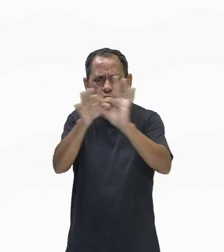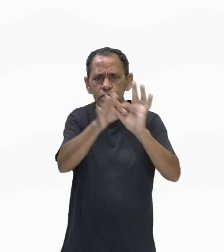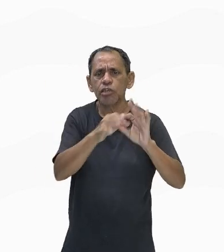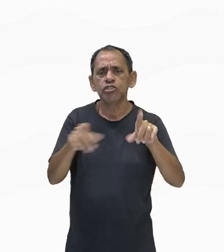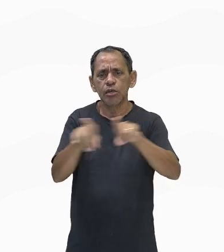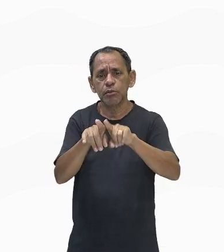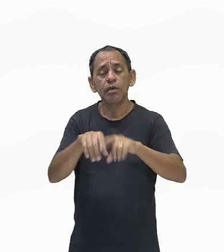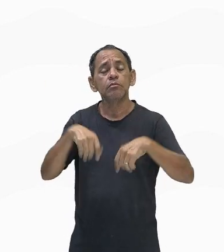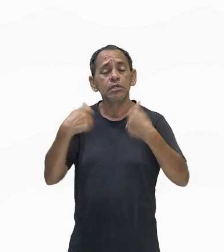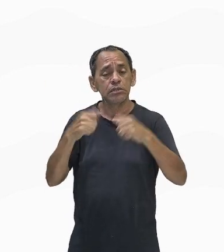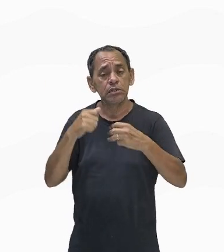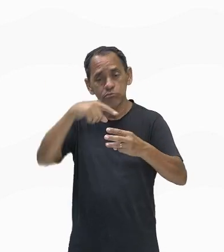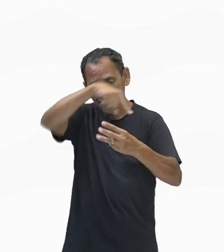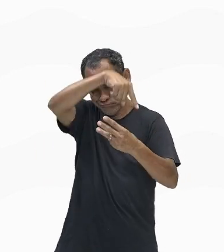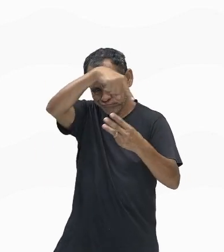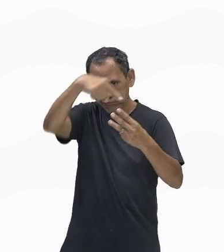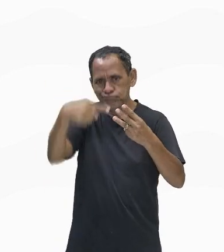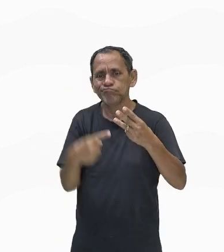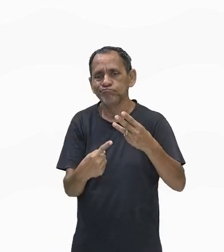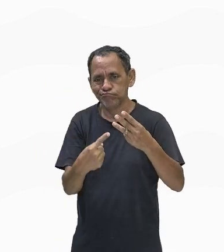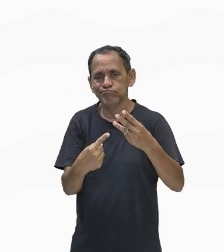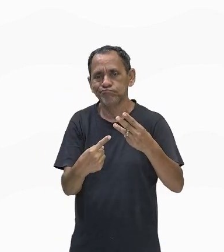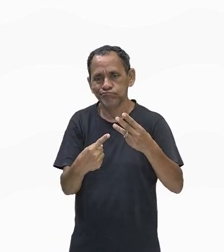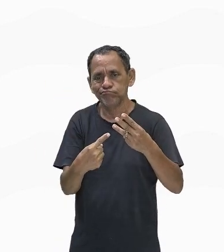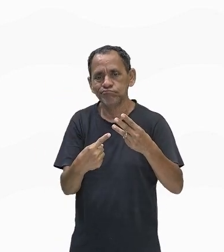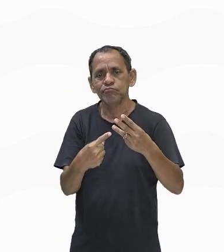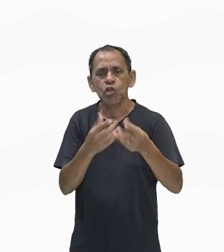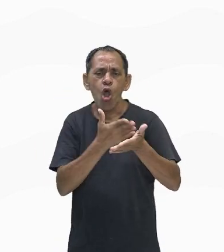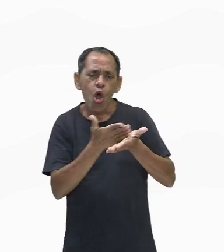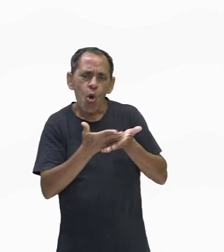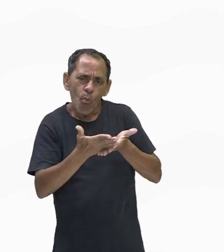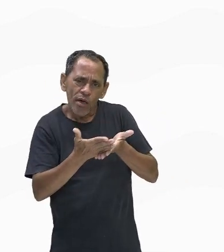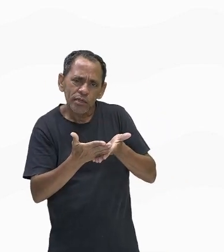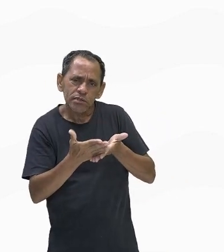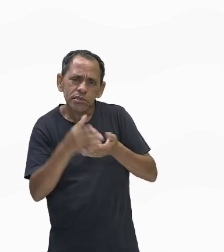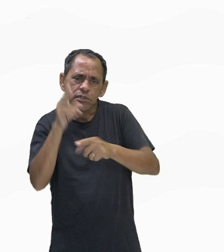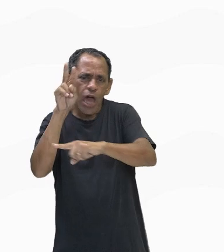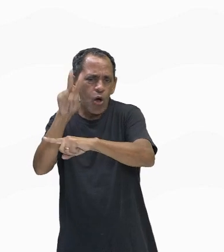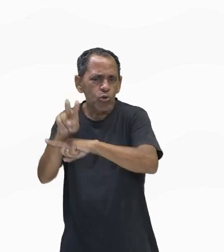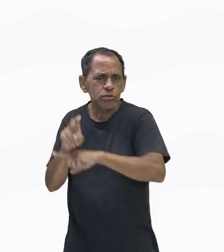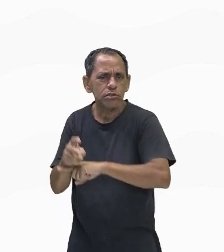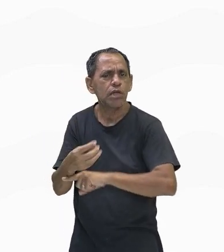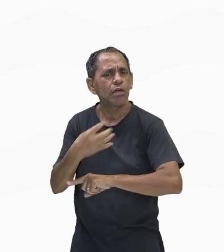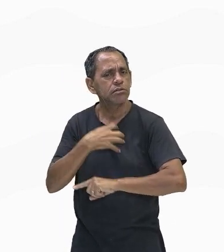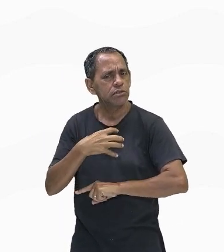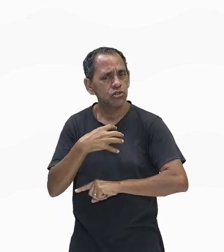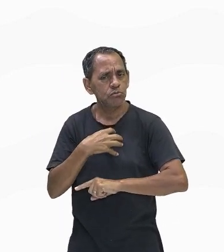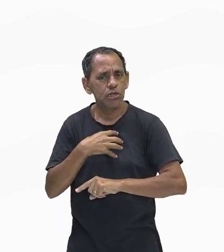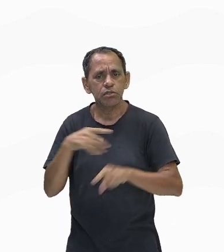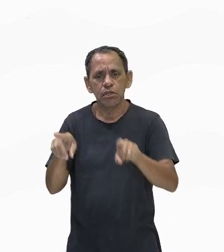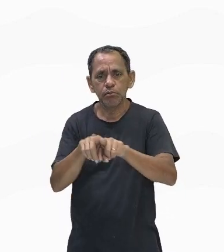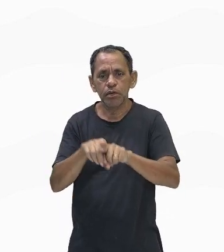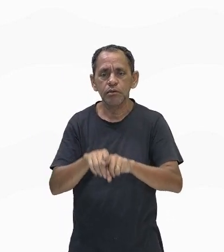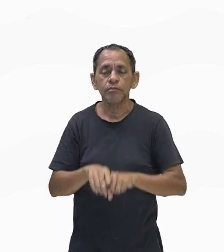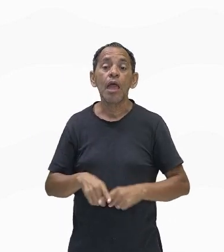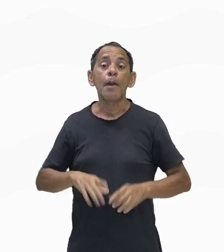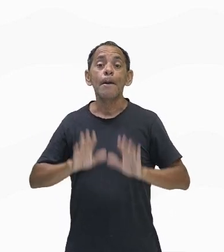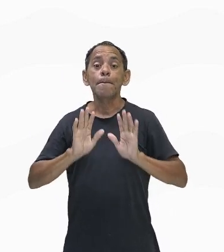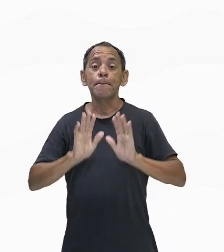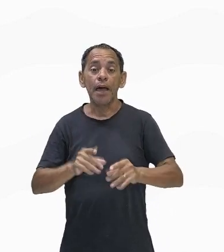desses 3 pontos para a gente começar a lidar com aquilo que a gente está sentindo. E por que é